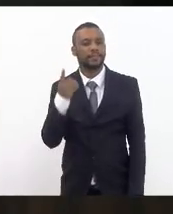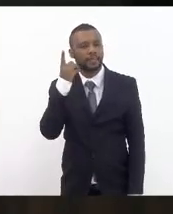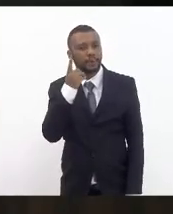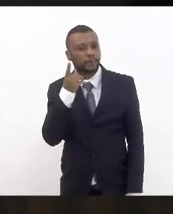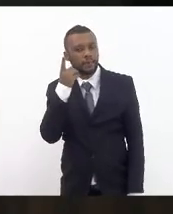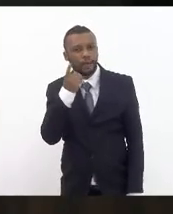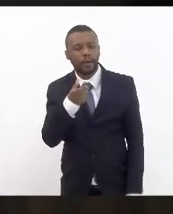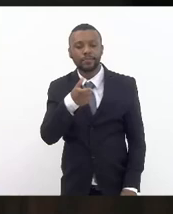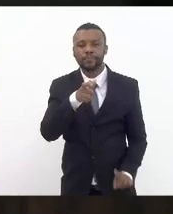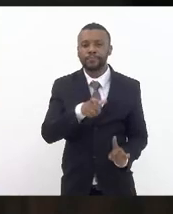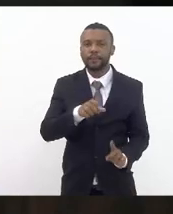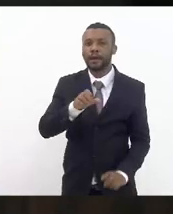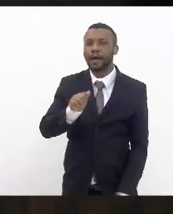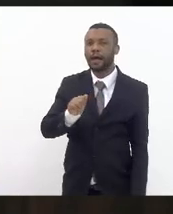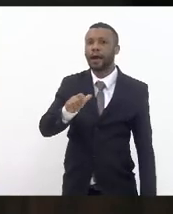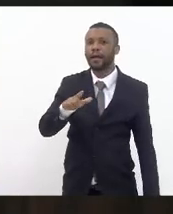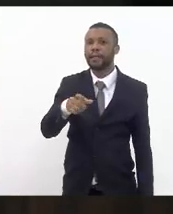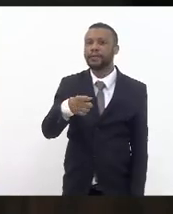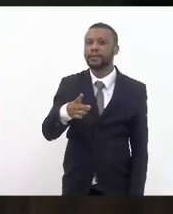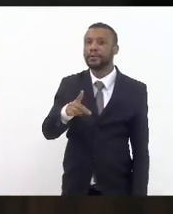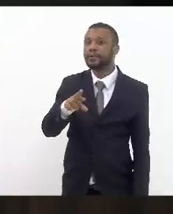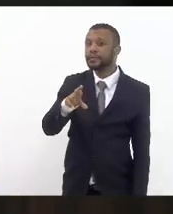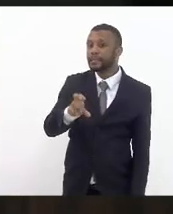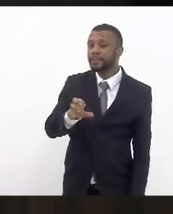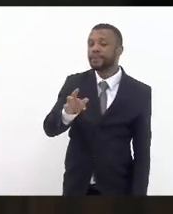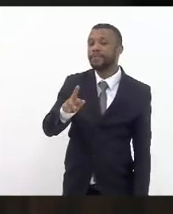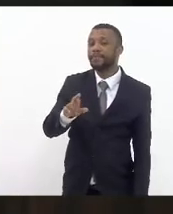Deputado Alexandre Freitas.